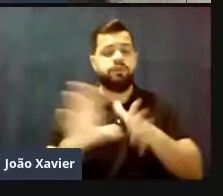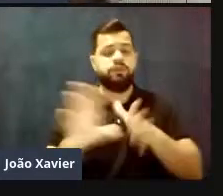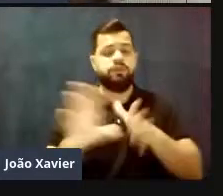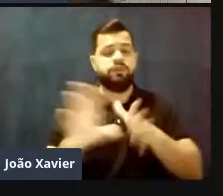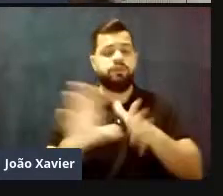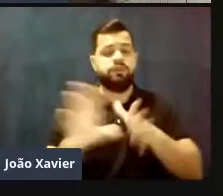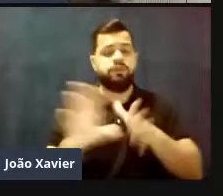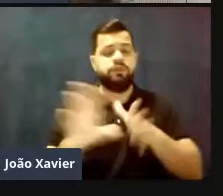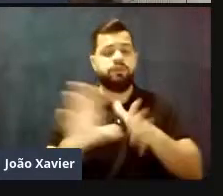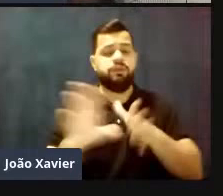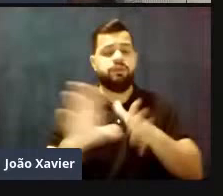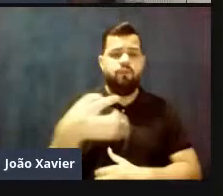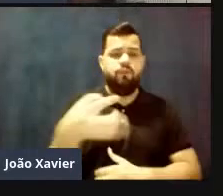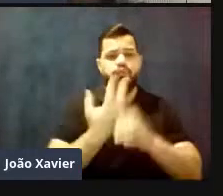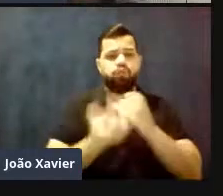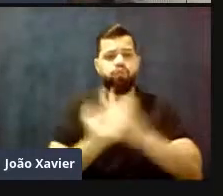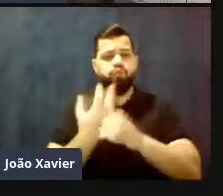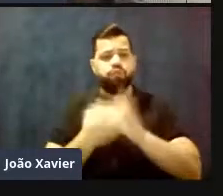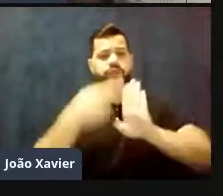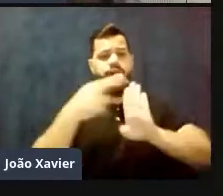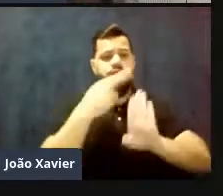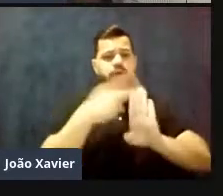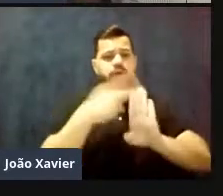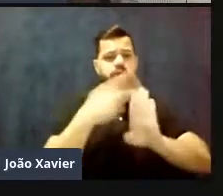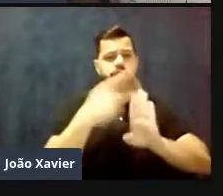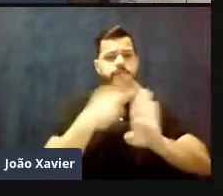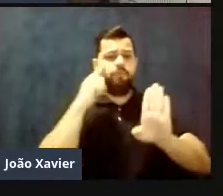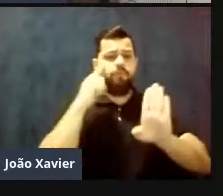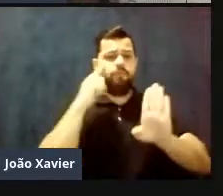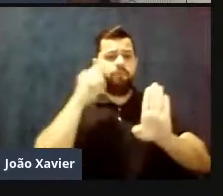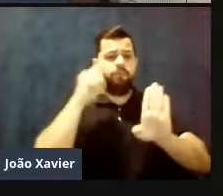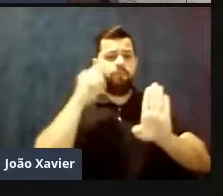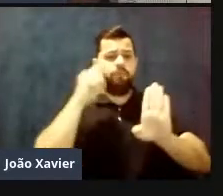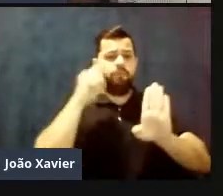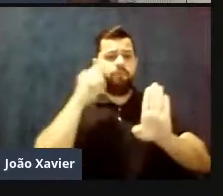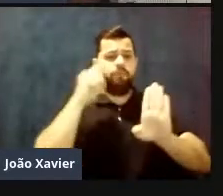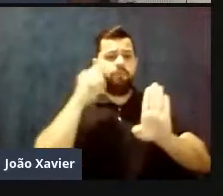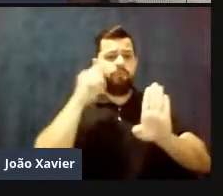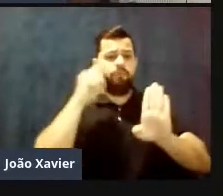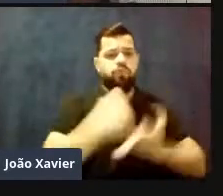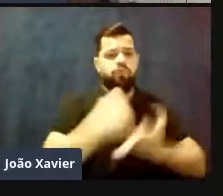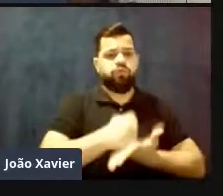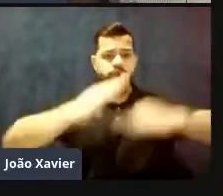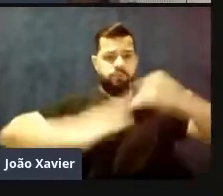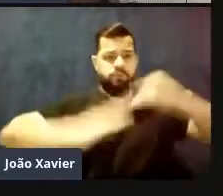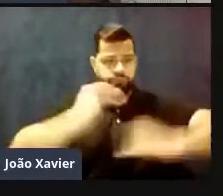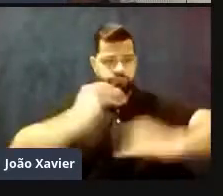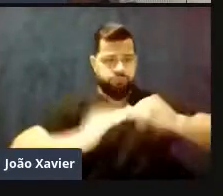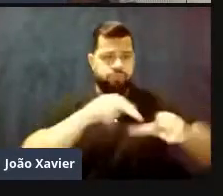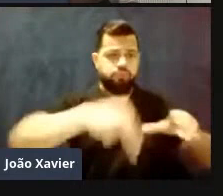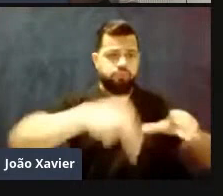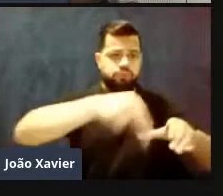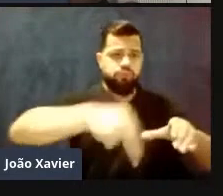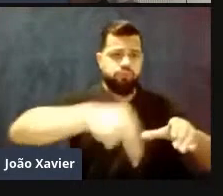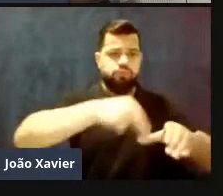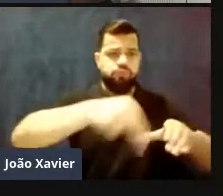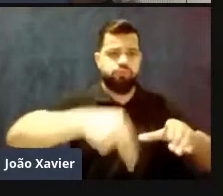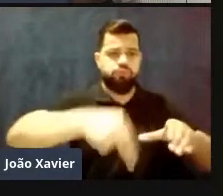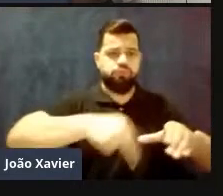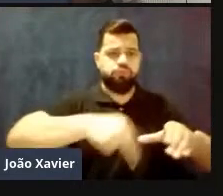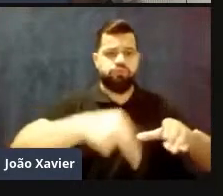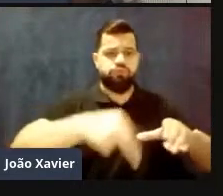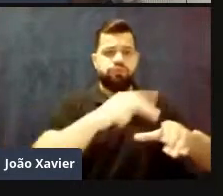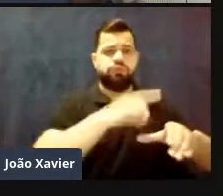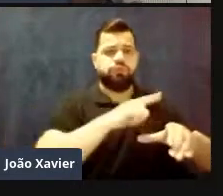de vista de apoio ao profissional nutricionista, elas conflituavam, elas iam de encontro com muita coisa que eu sempre acreditei que fosse necessário